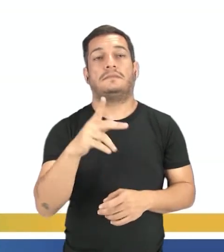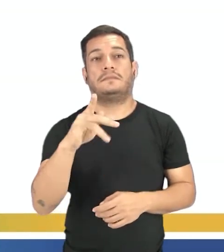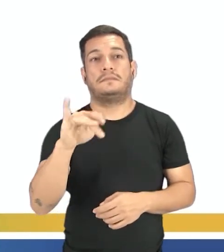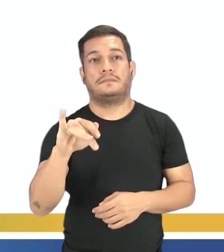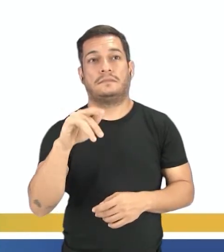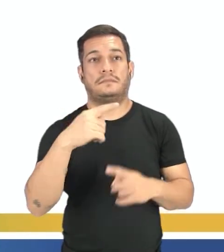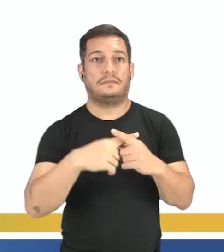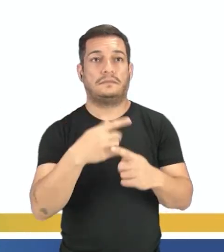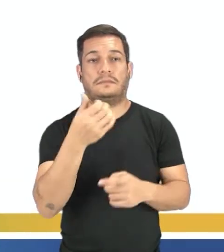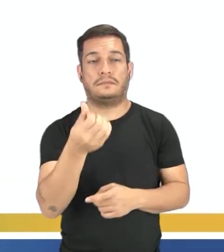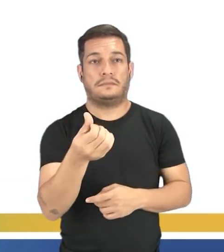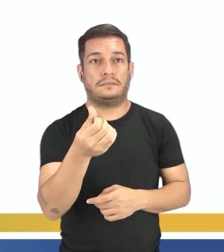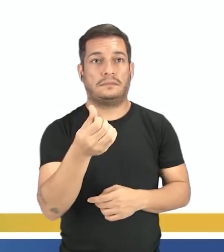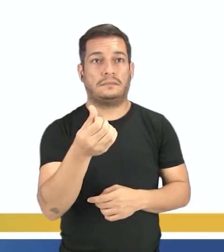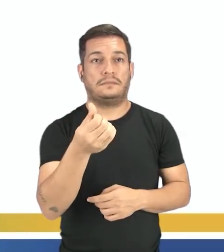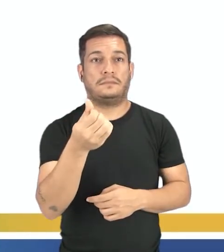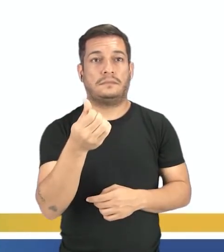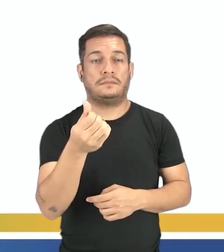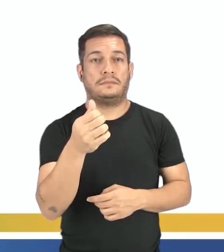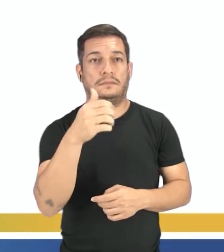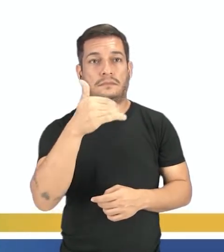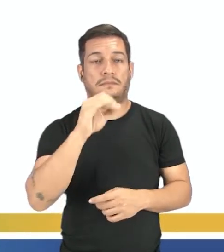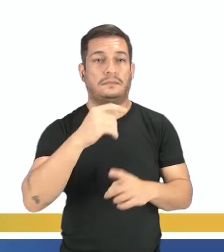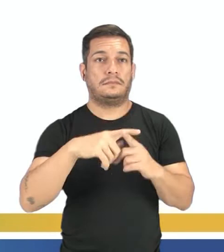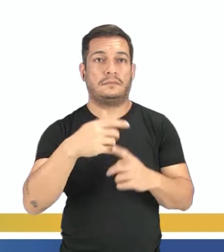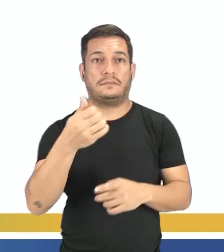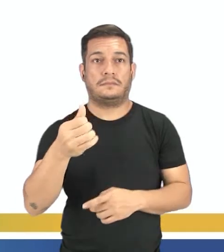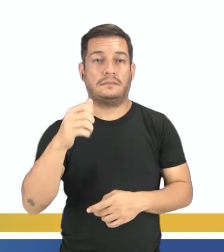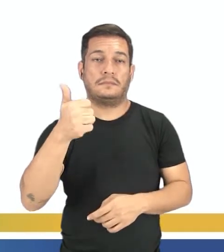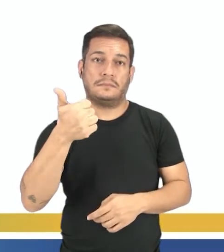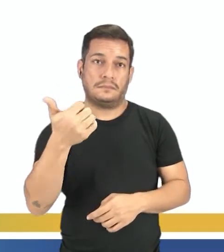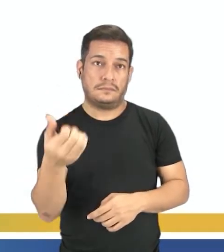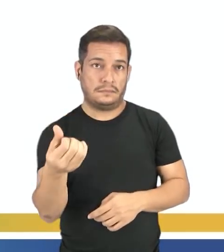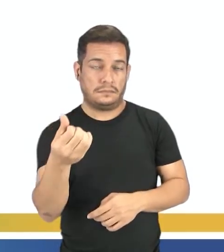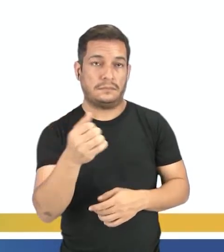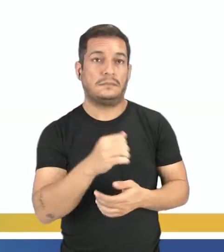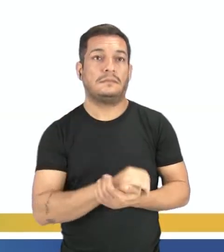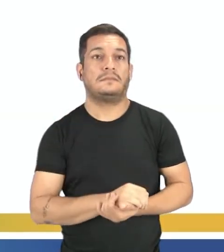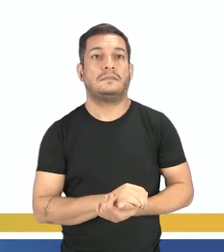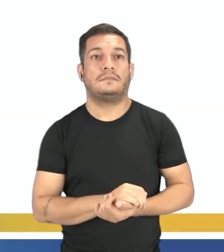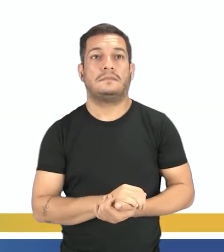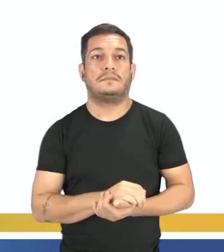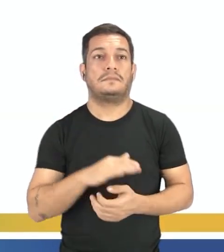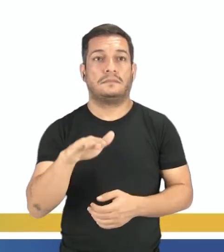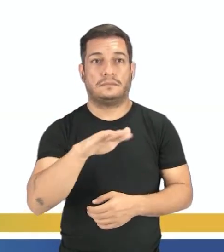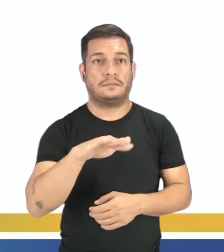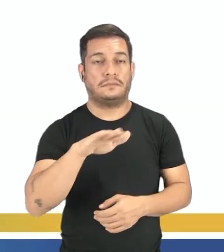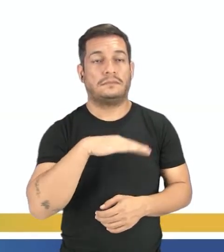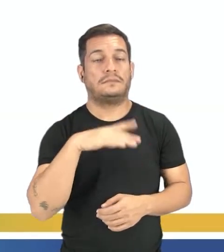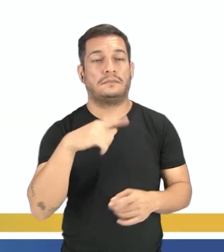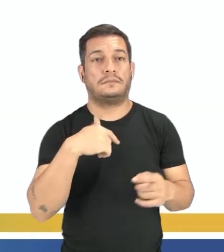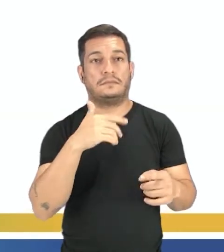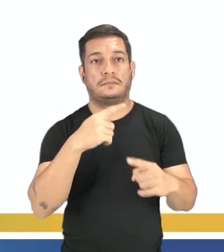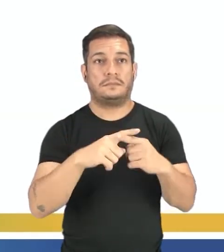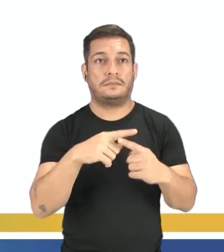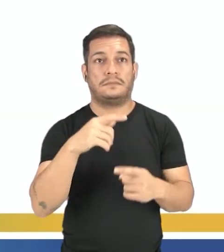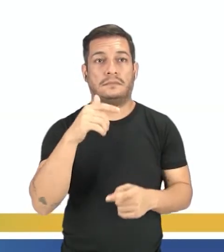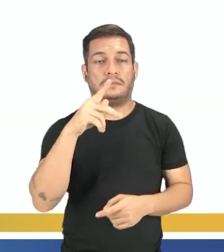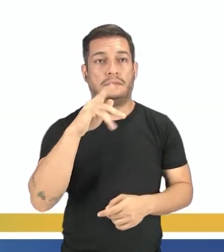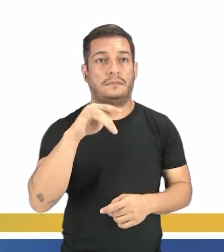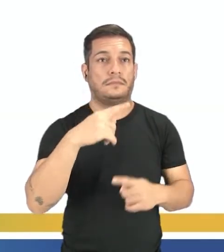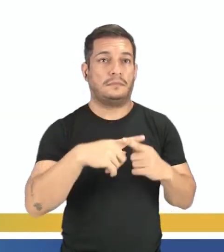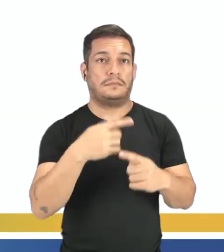quem? Π vezes 6. 10 mais 6, nós temos 16. A área total vai ser a multiplicação de π